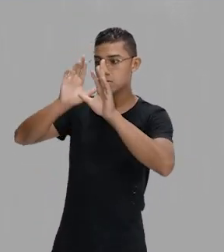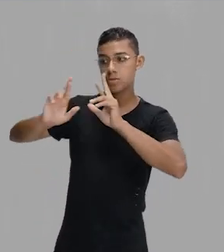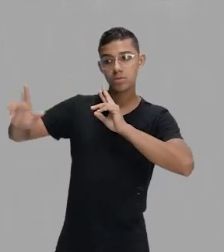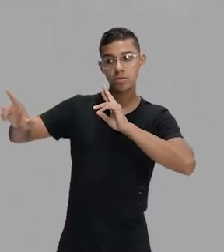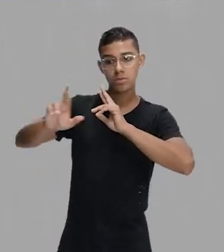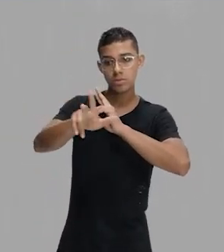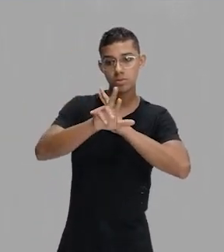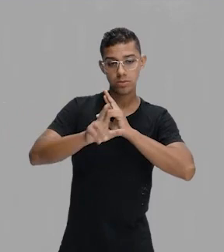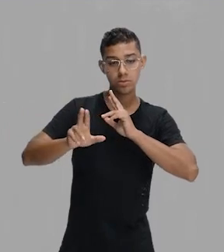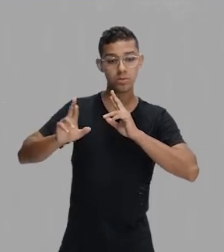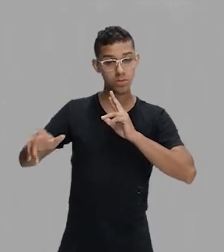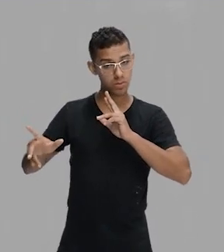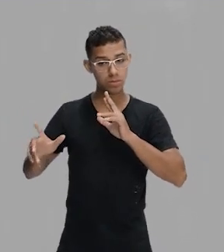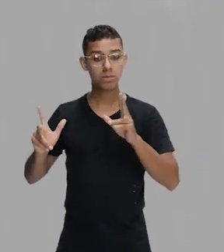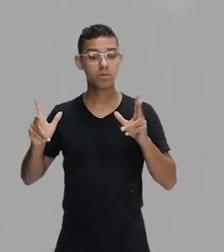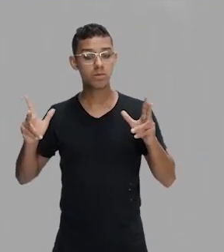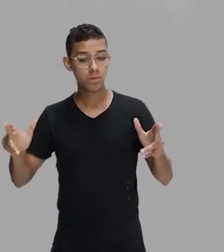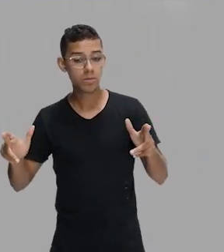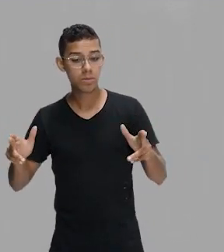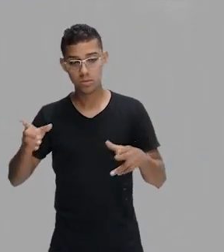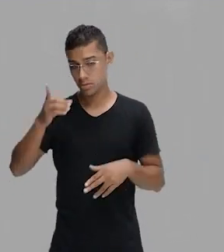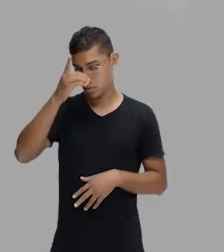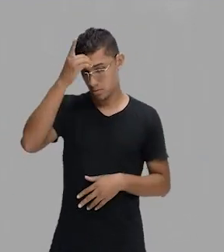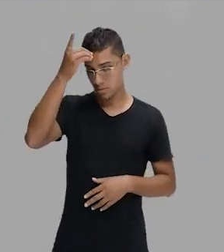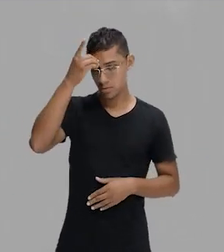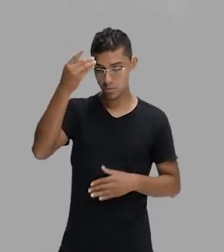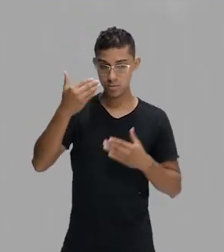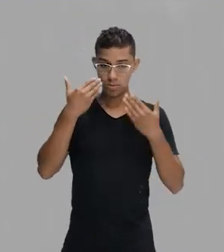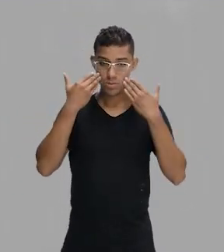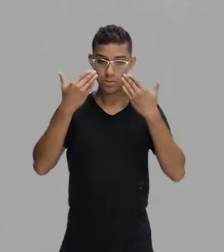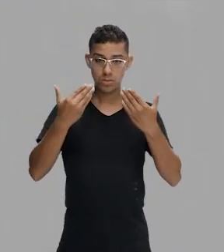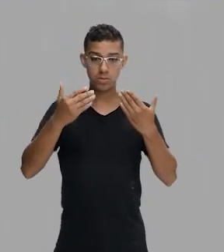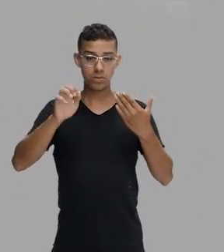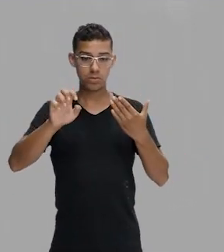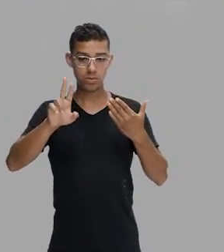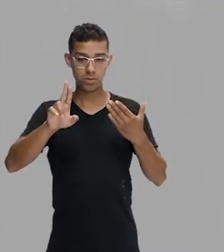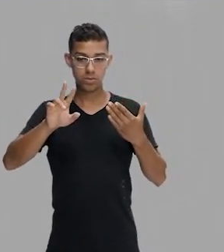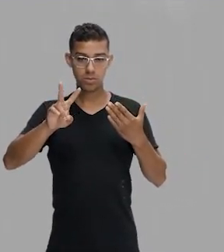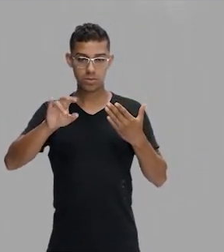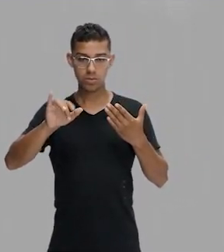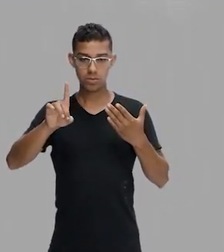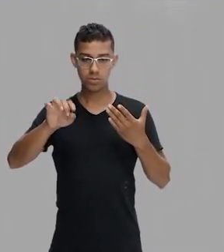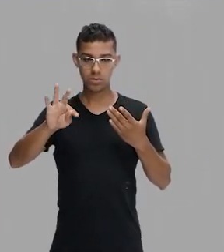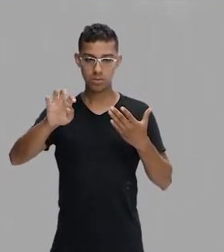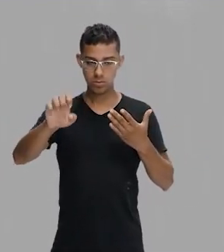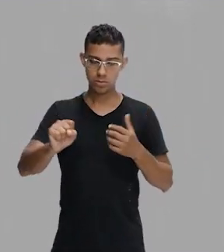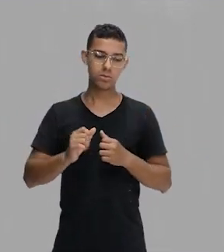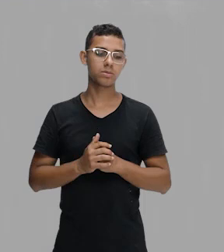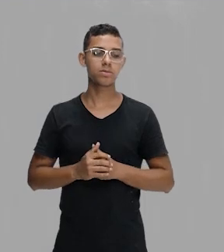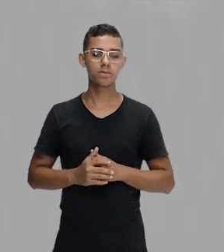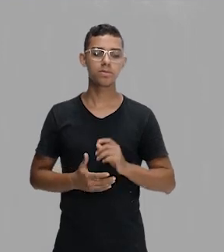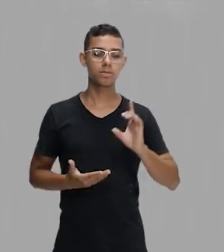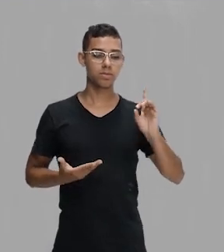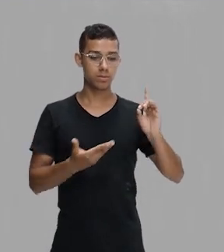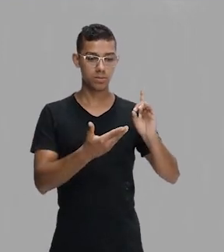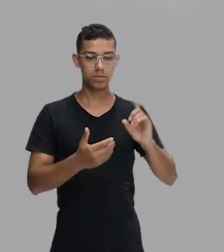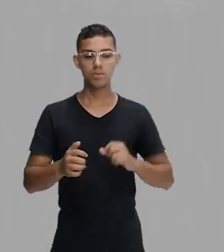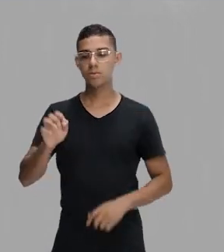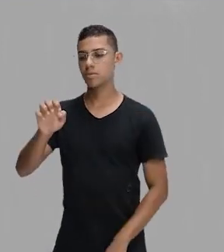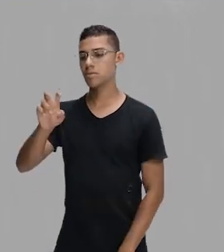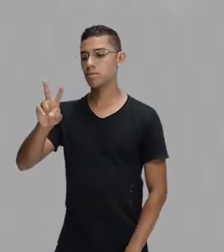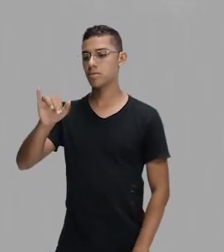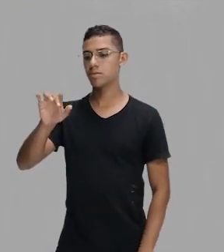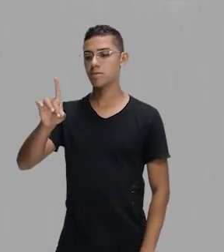ideias evidentes. Temos uma sugestão muito boa de resposta. Letra D. A evidência não é um princípio do